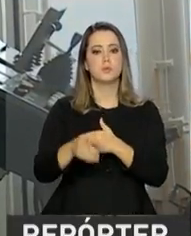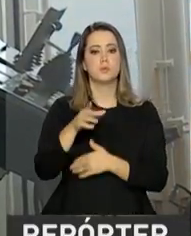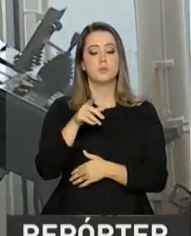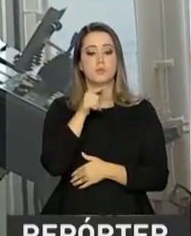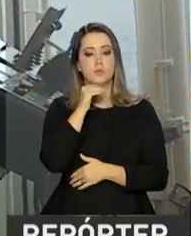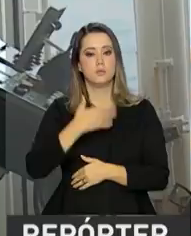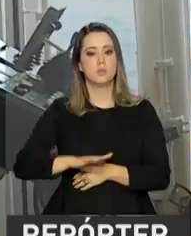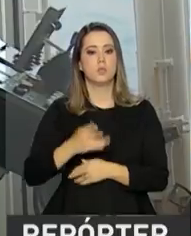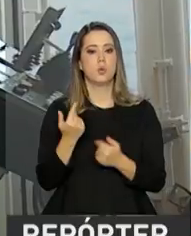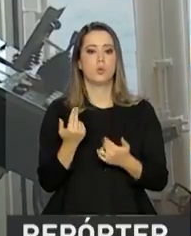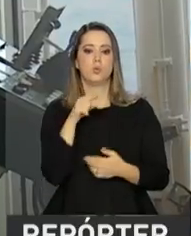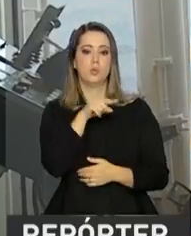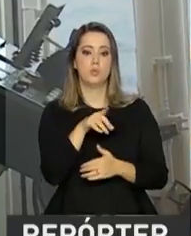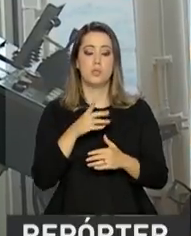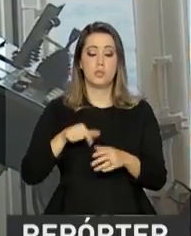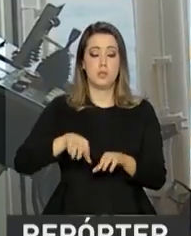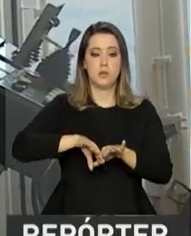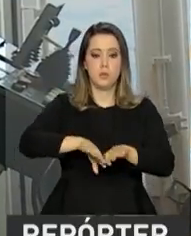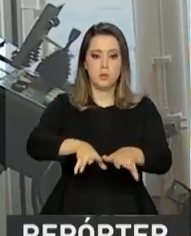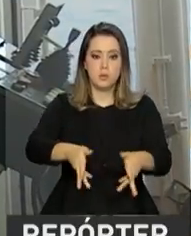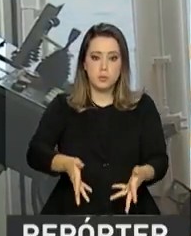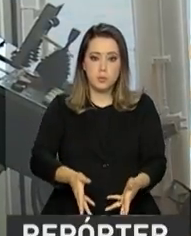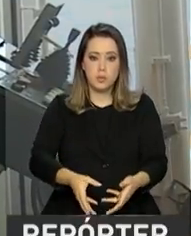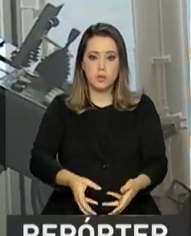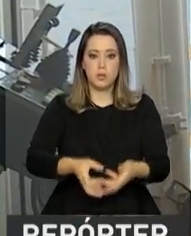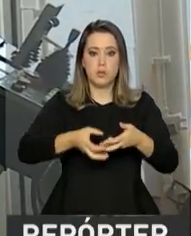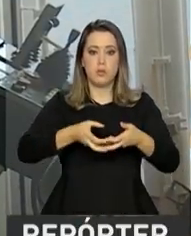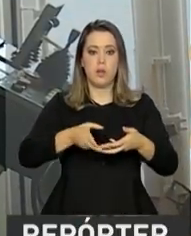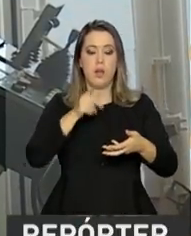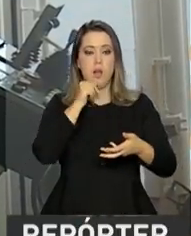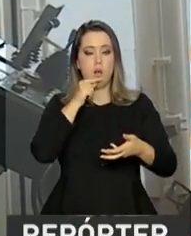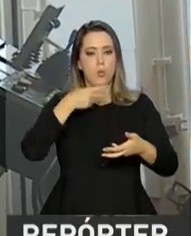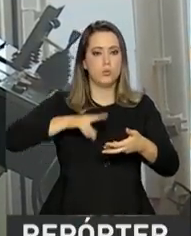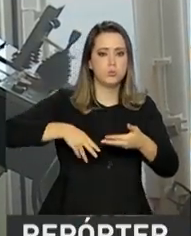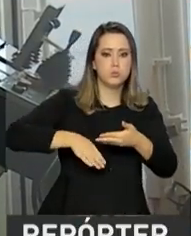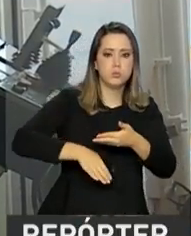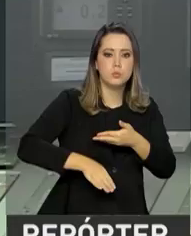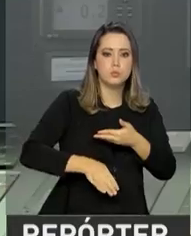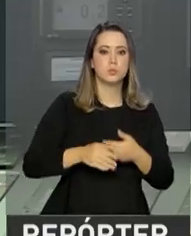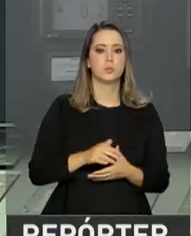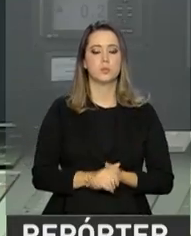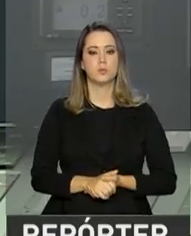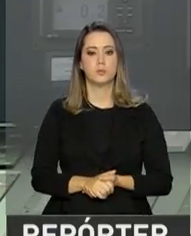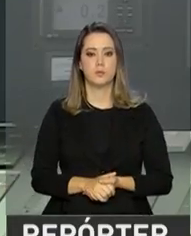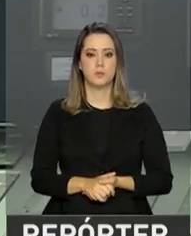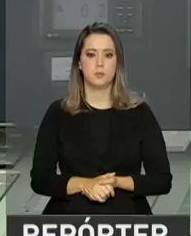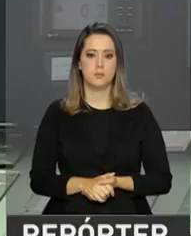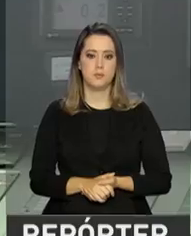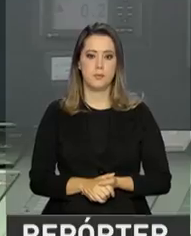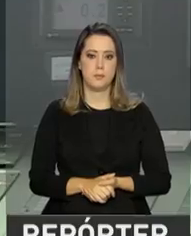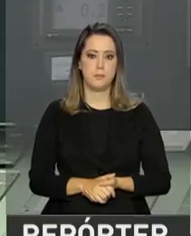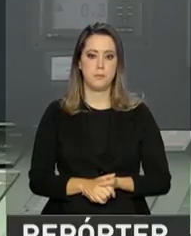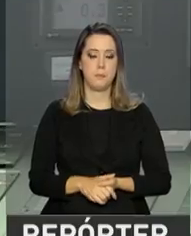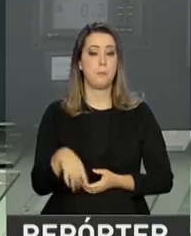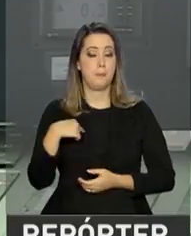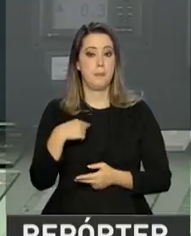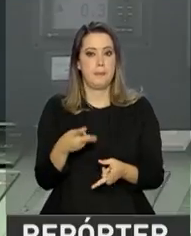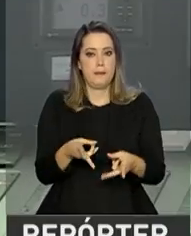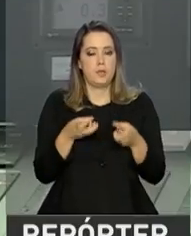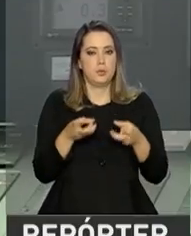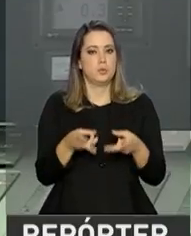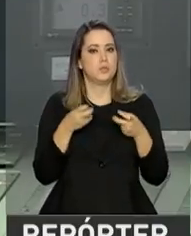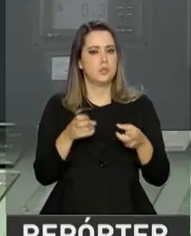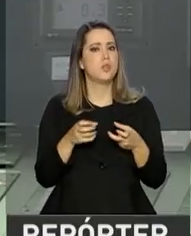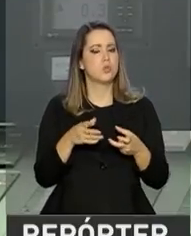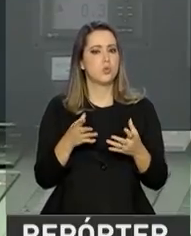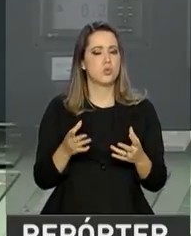este, que permite coletar amostras de água em grandes profundidades. Nós temos sensores da atmosfera que conseguimos perfilar,